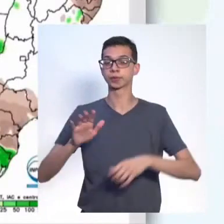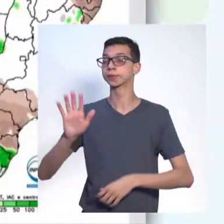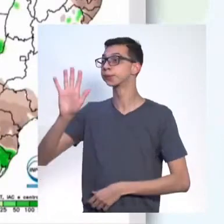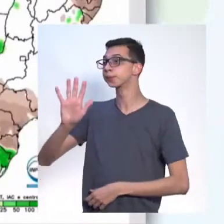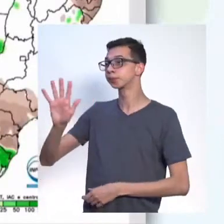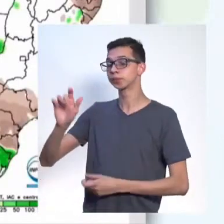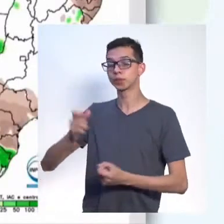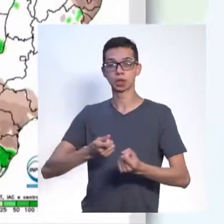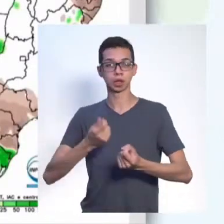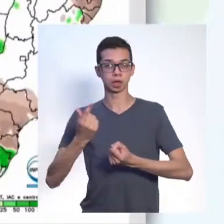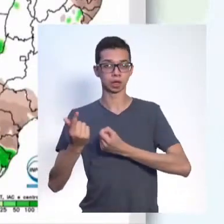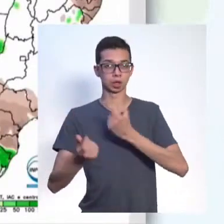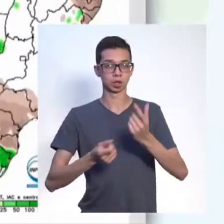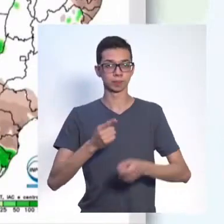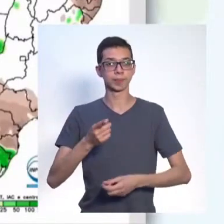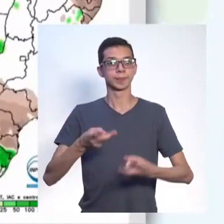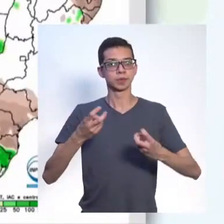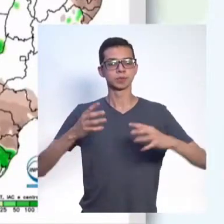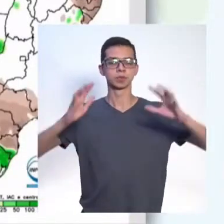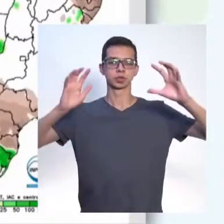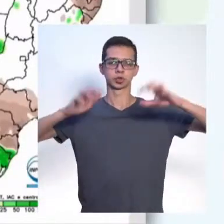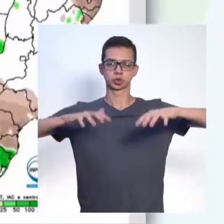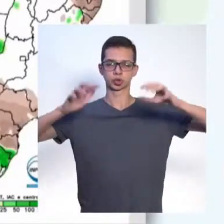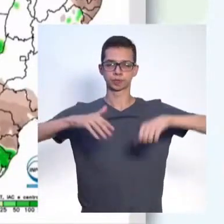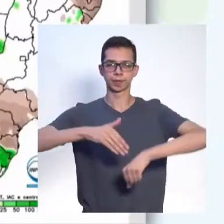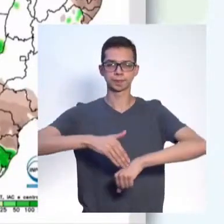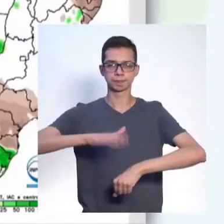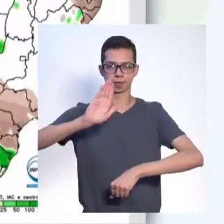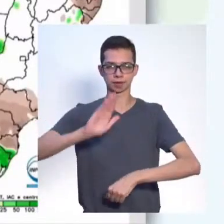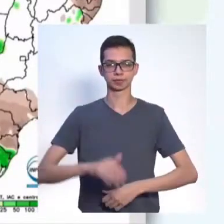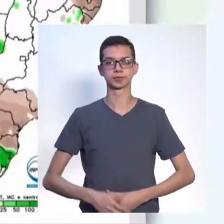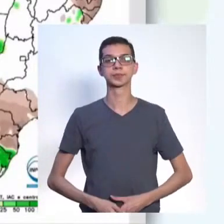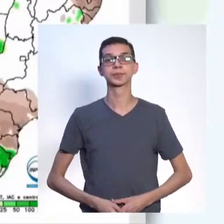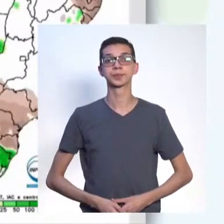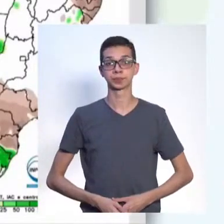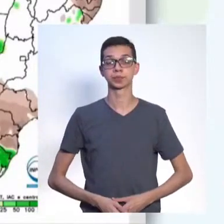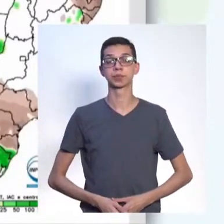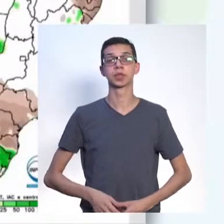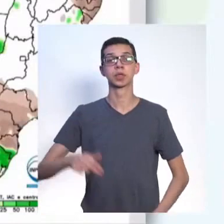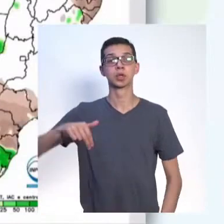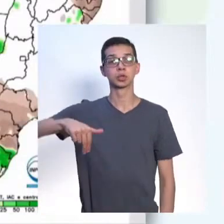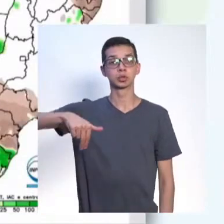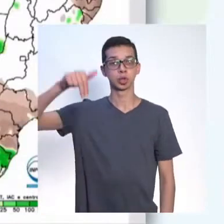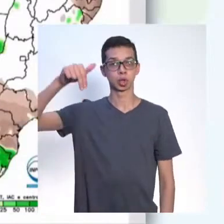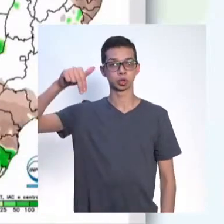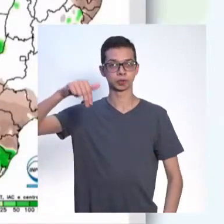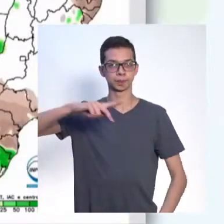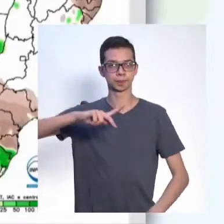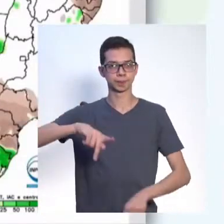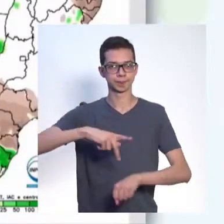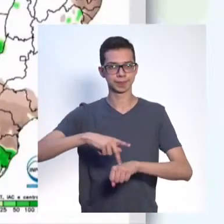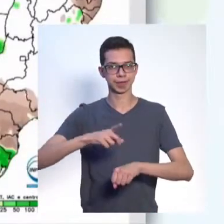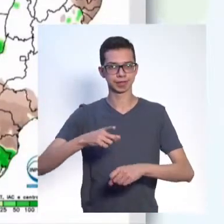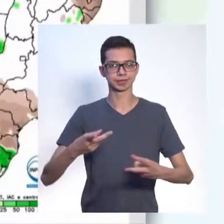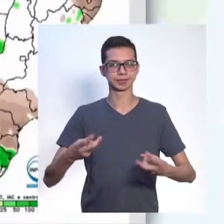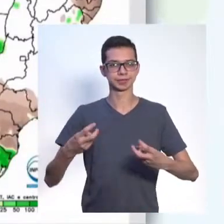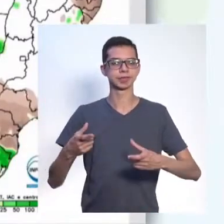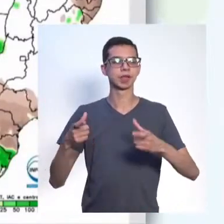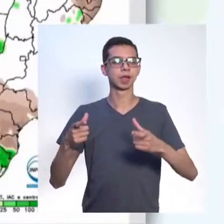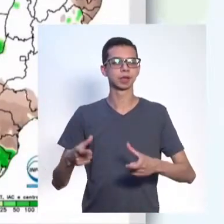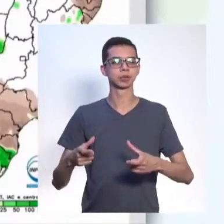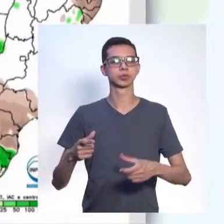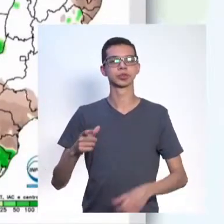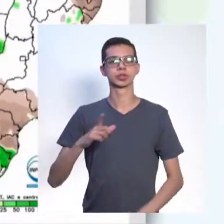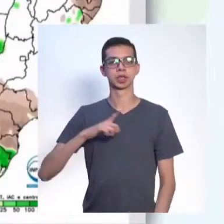um pouco mais acima do que a média climatológica. Já para a região norte do país, a gente observa para esse setor mais